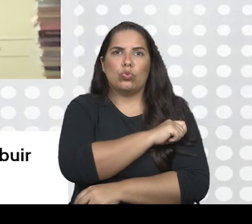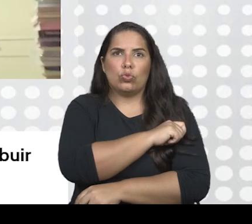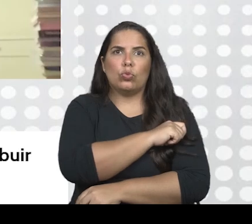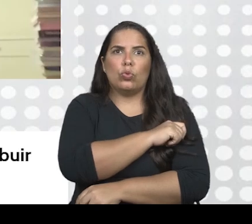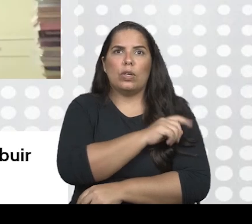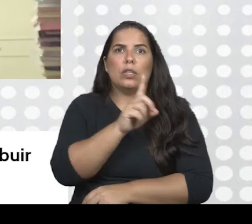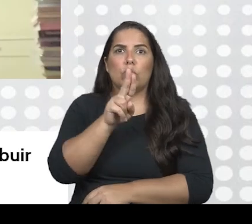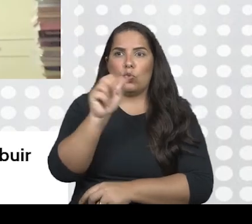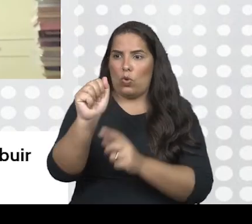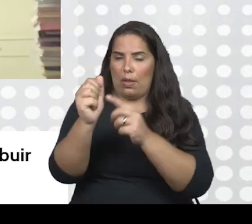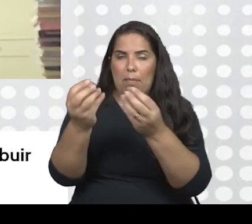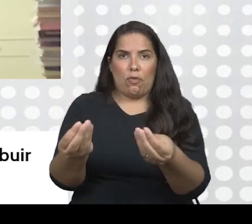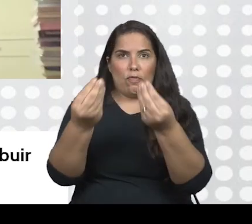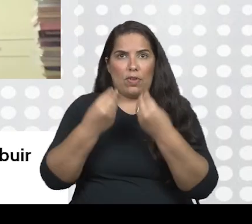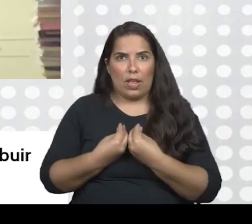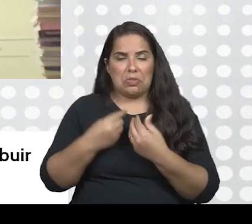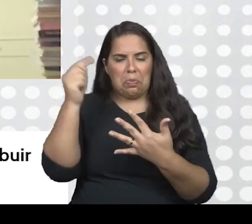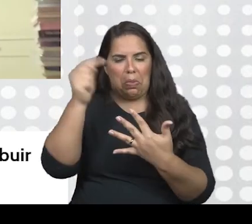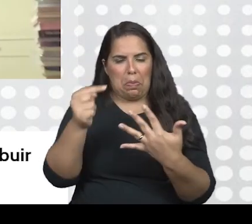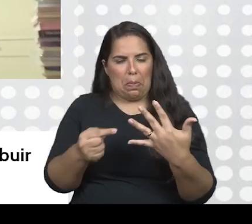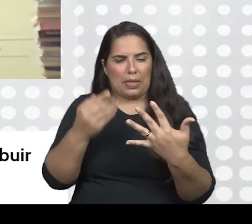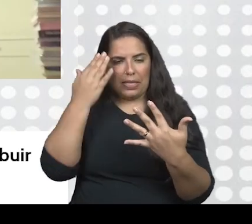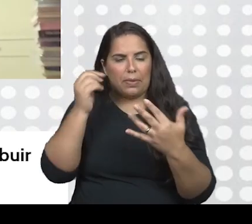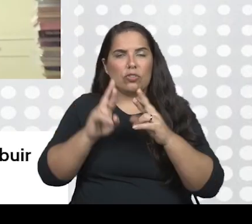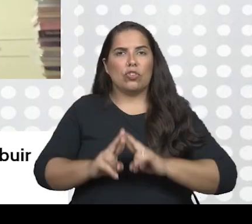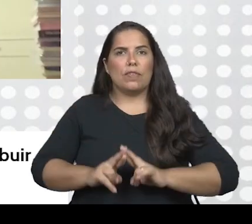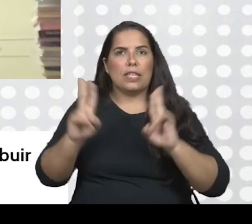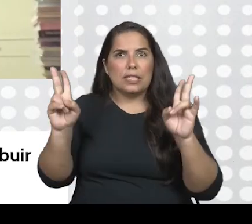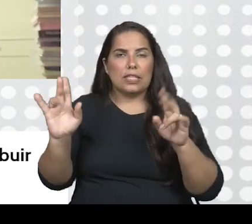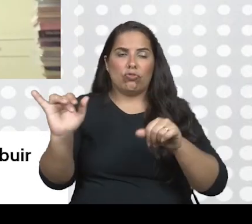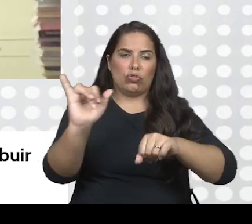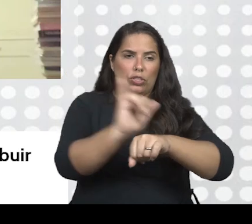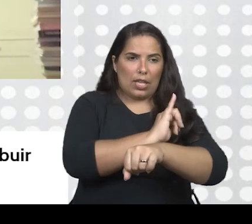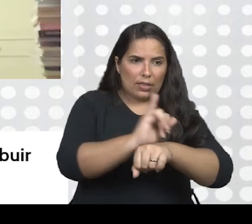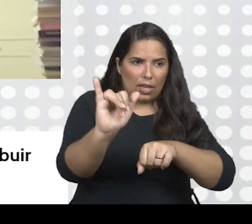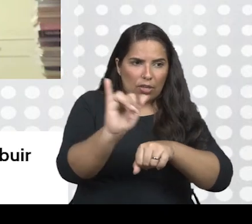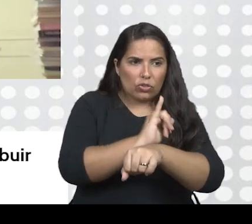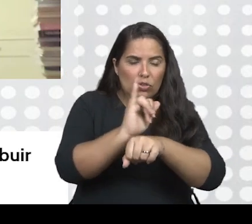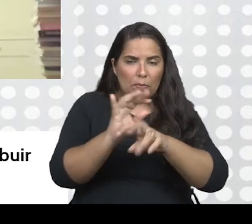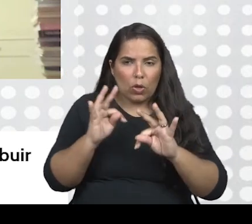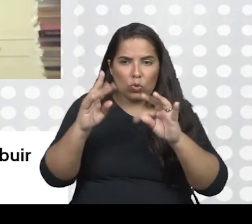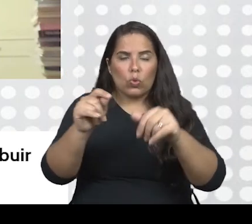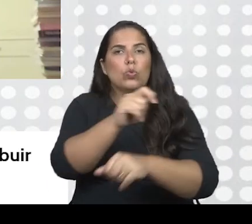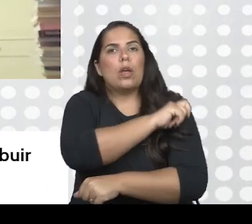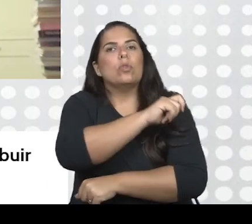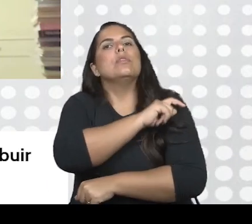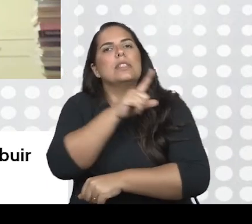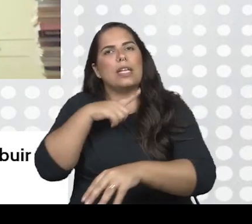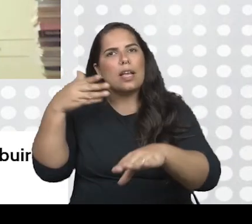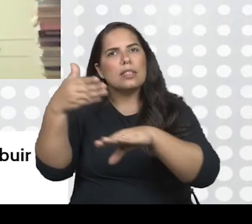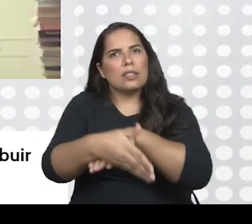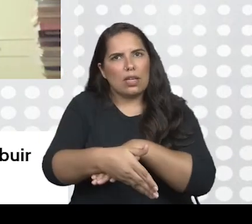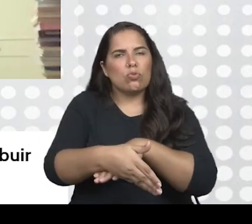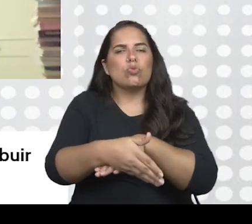o DUA me oferece elementos para diferenciar estratégias para que todos os estudantes tenham acesso